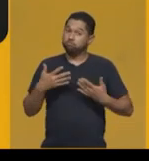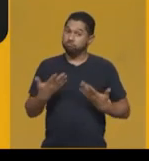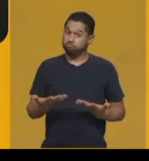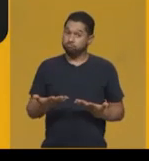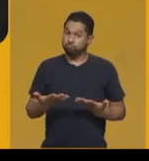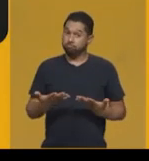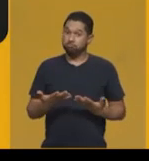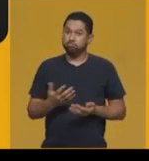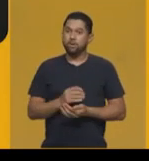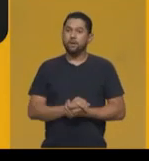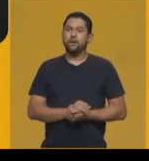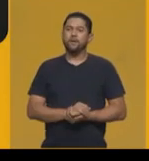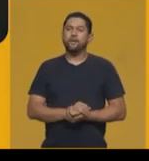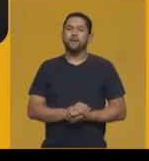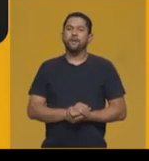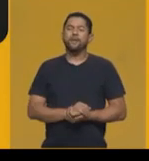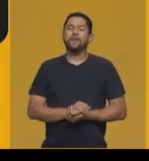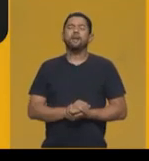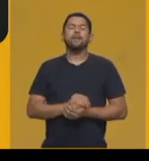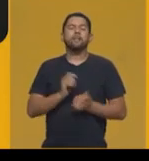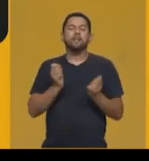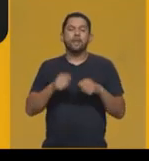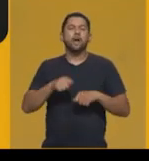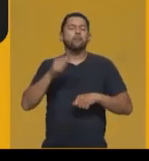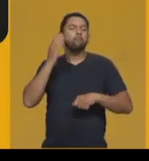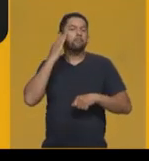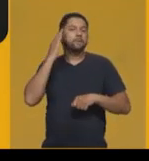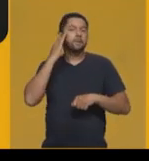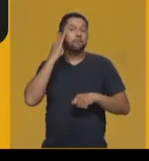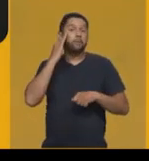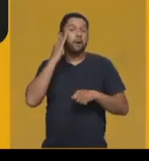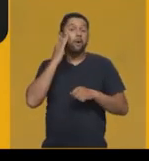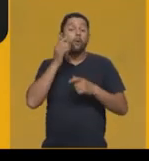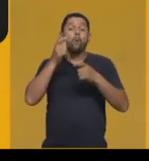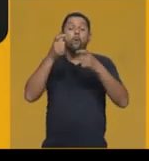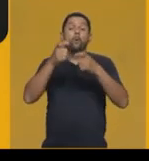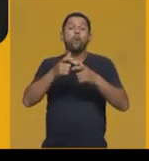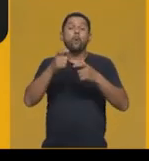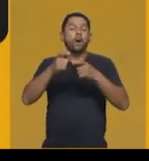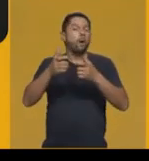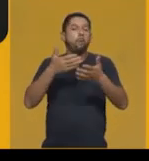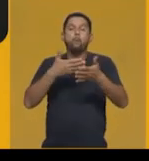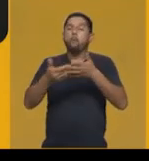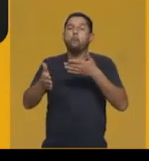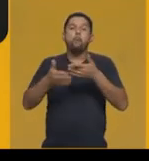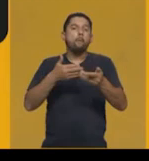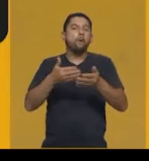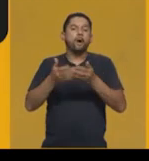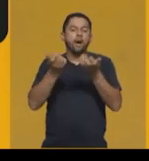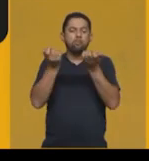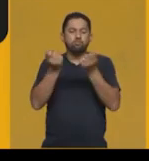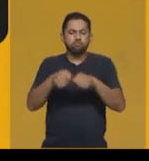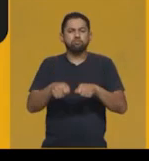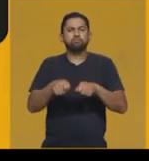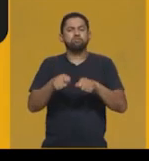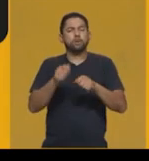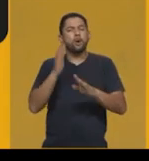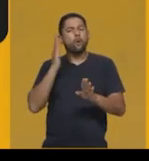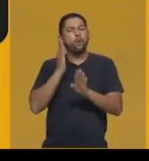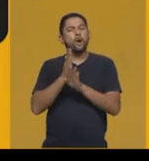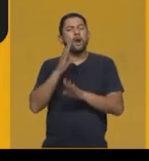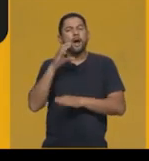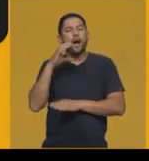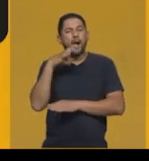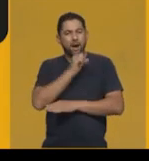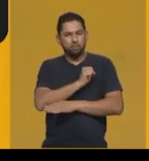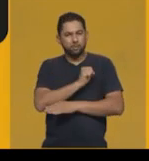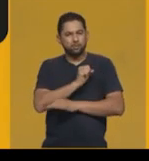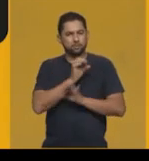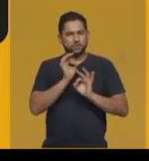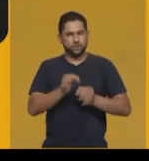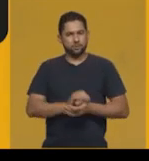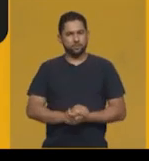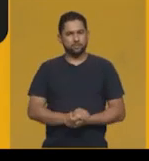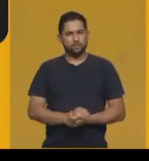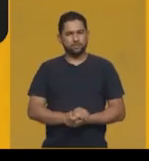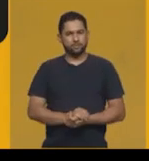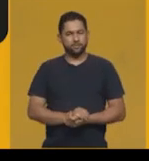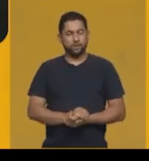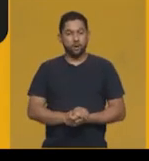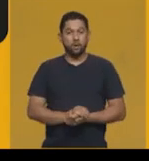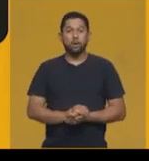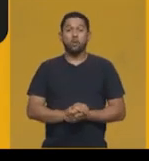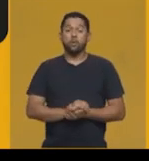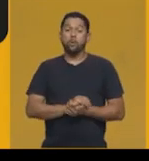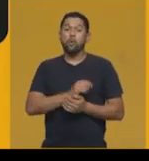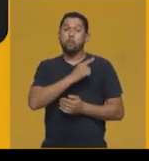que permitem a localização de qualquer ponto da sua superfície. Então, vocês acreditam que vocês devem trabalhar lá ao longo do